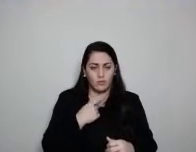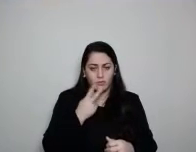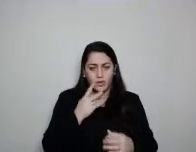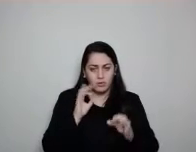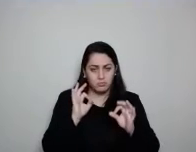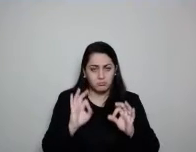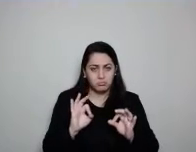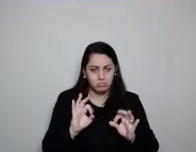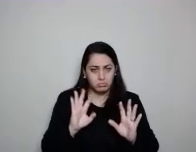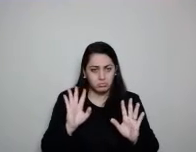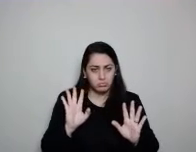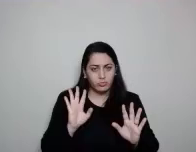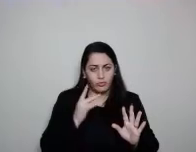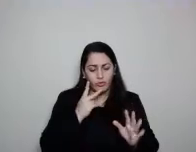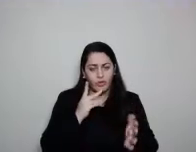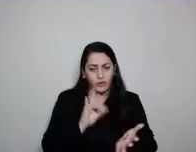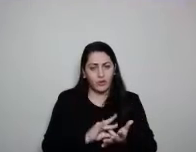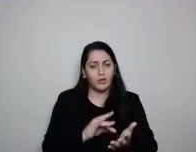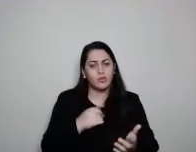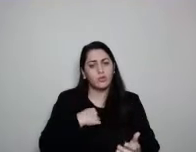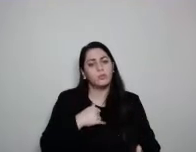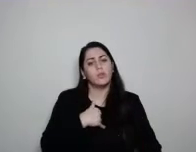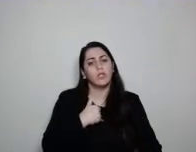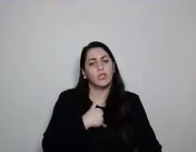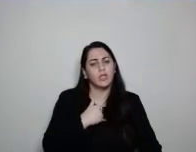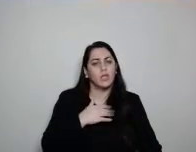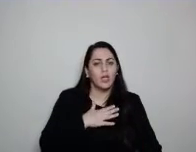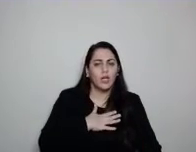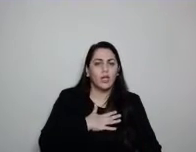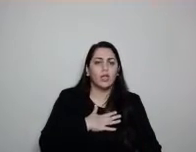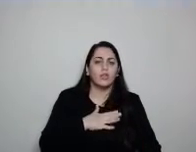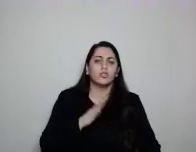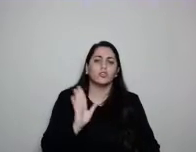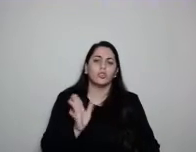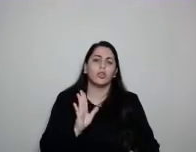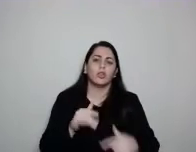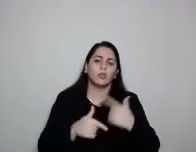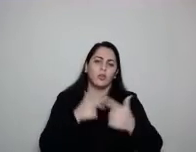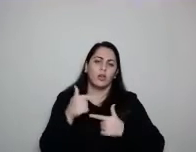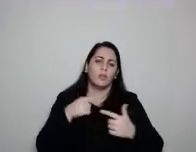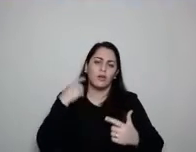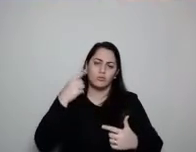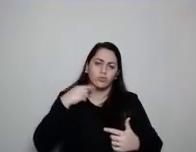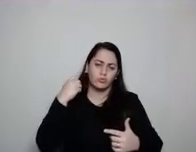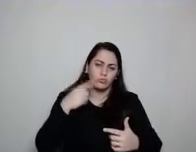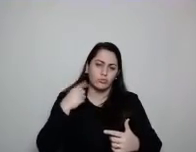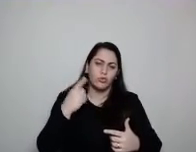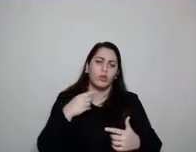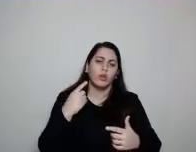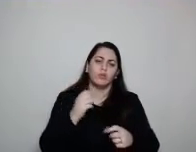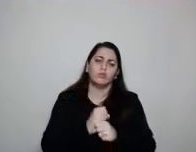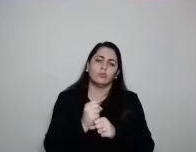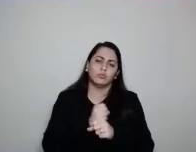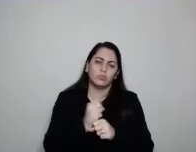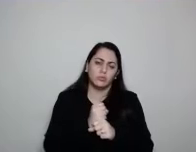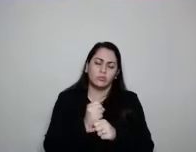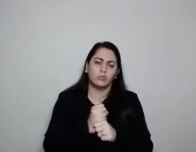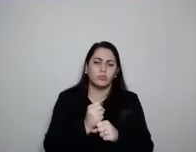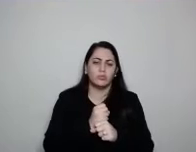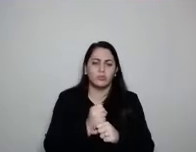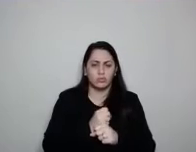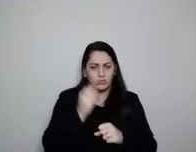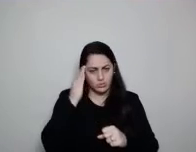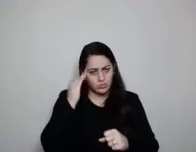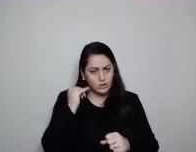talvez pela idade, por ter exercido a advocacia, por saber o que é perícia nesses casos,